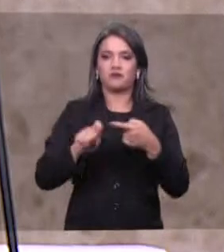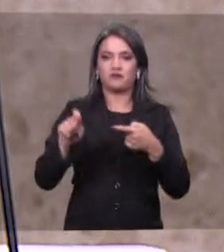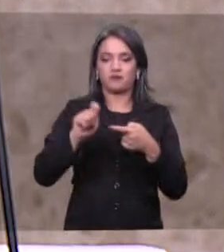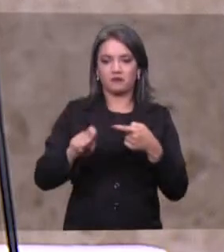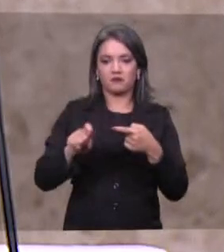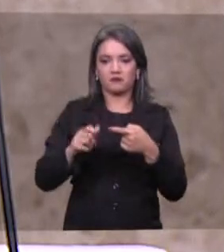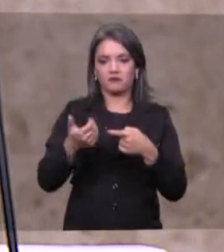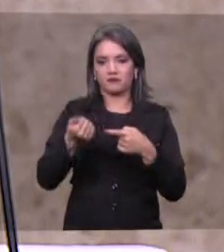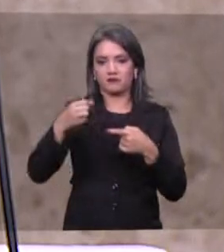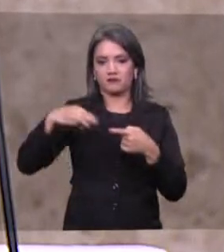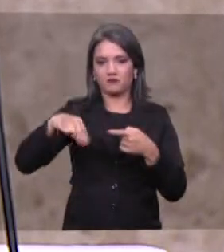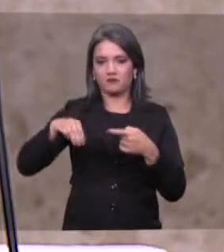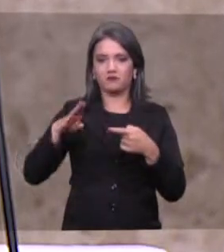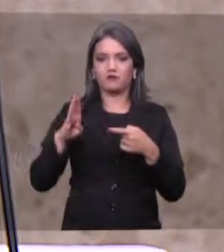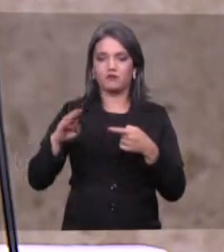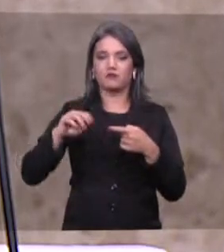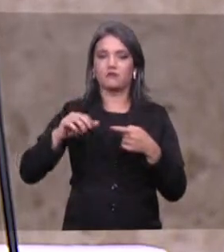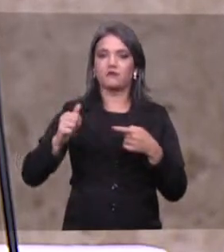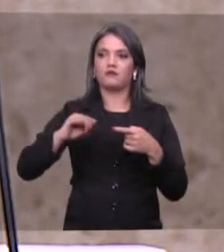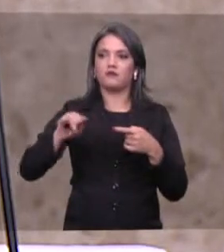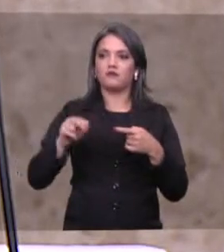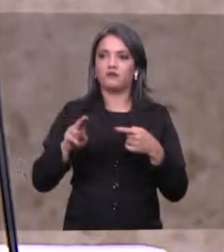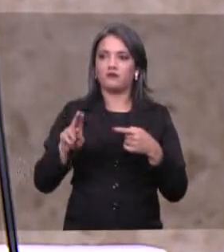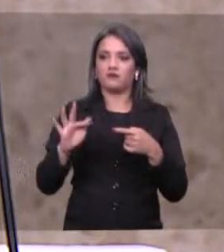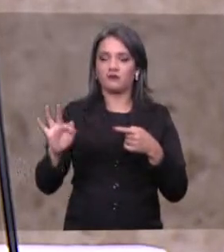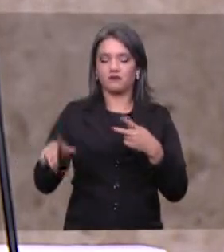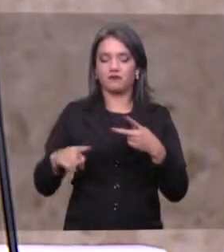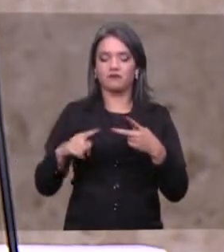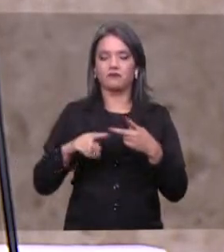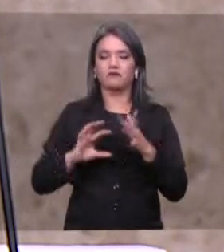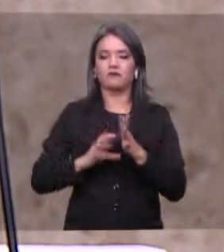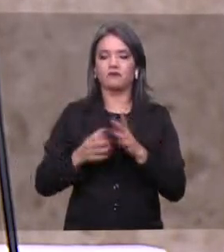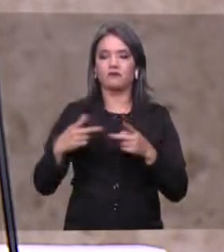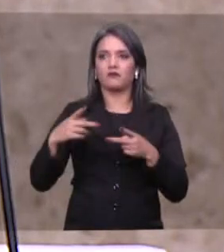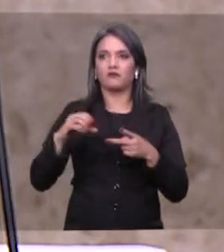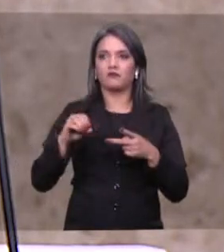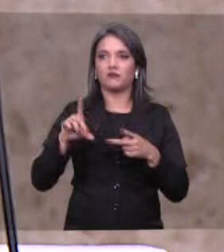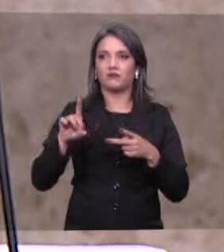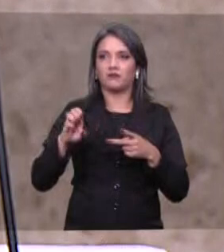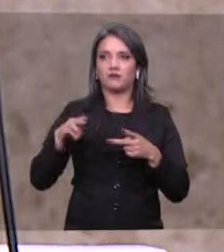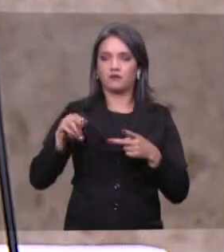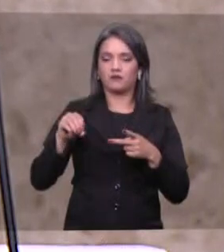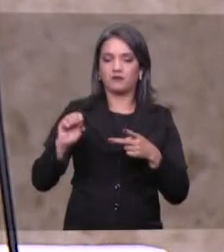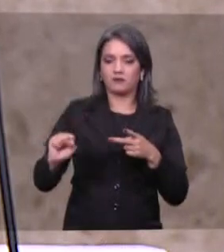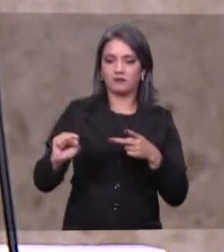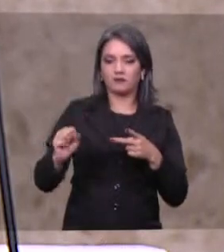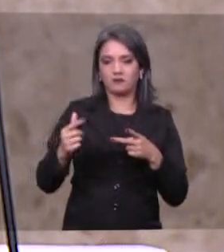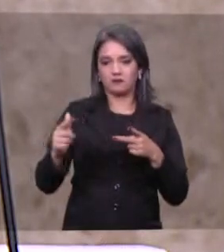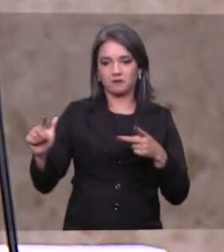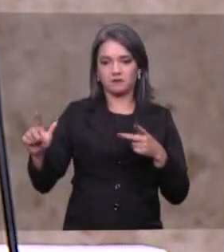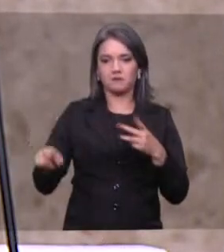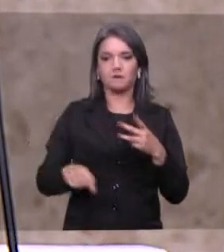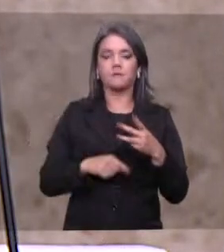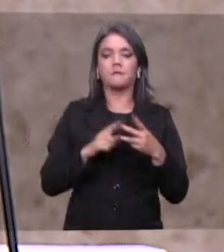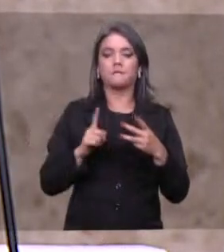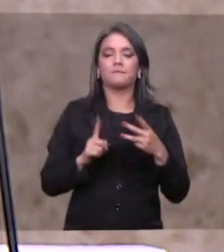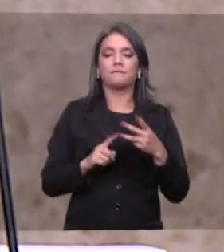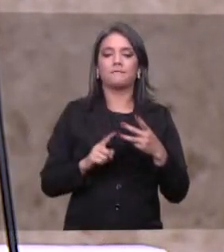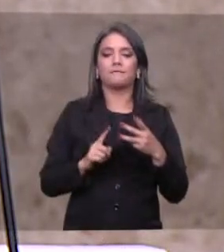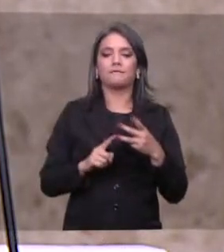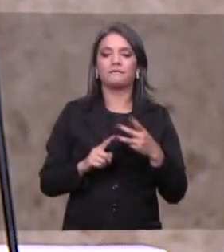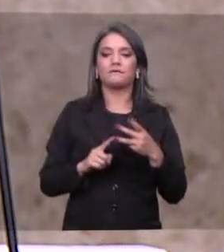dos AMB e a JUF, o Partido Podemos e outro,